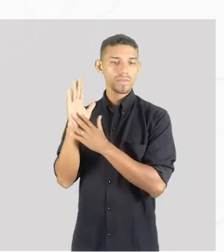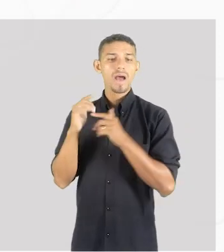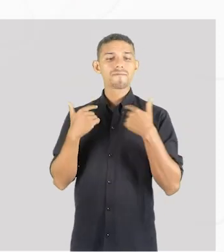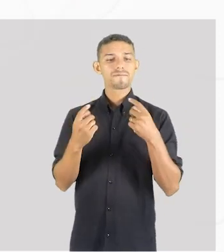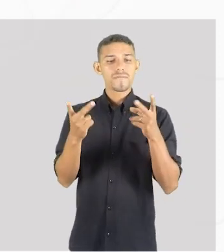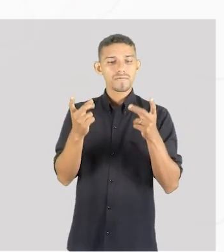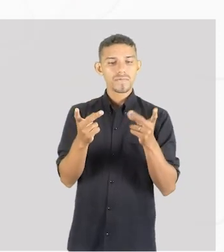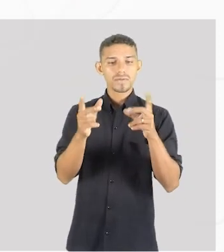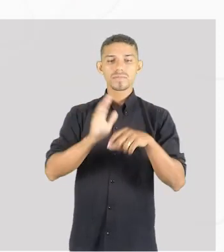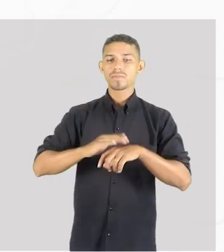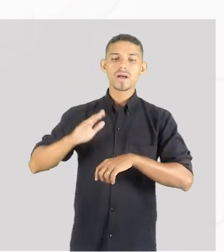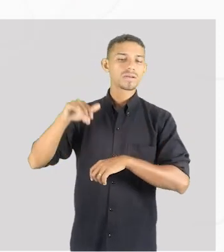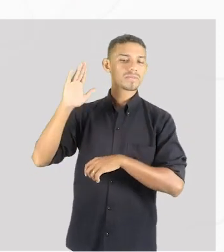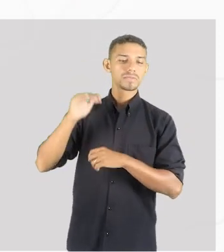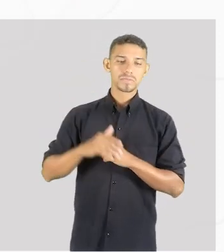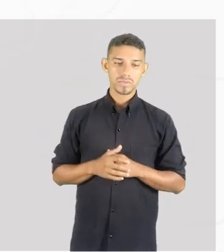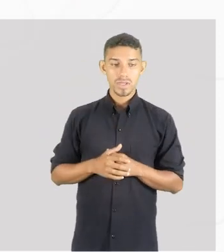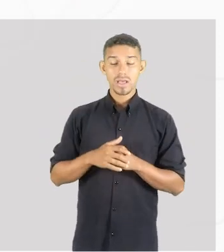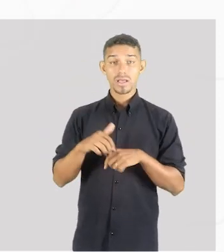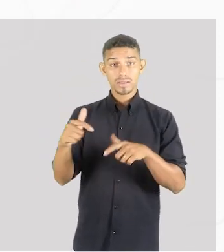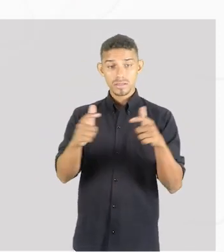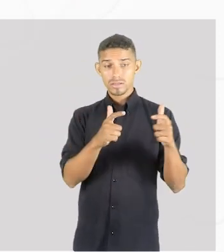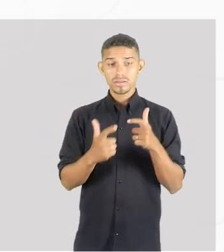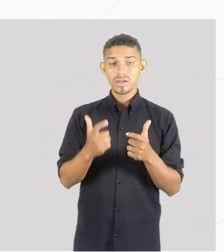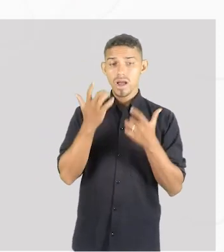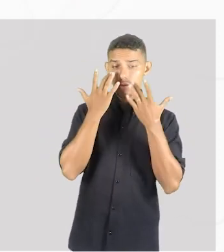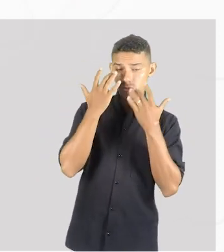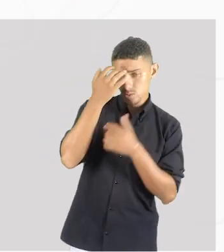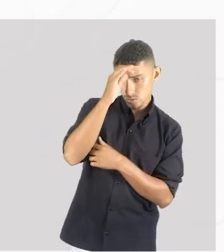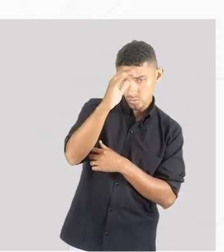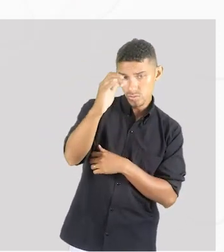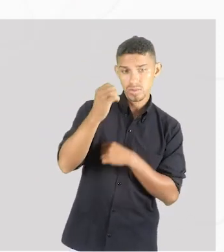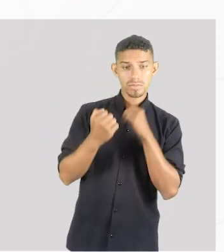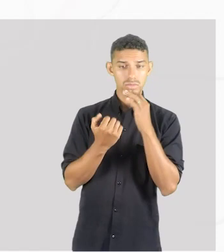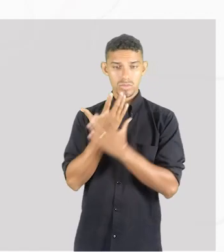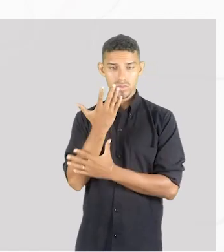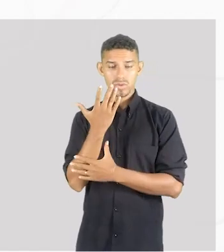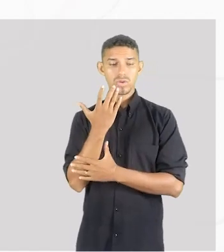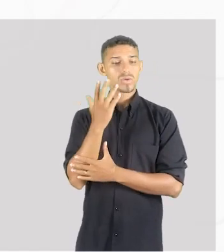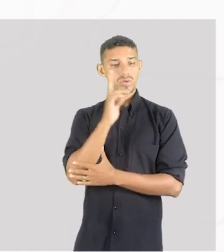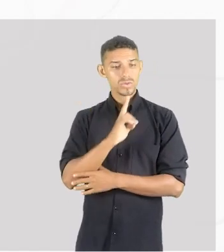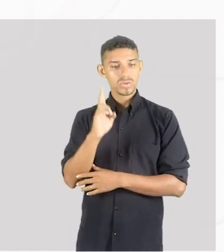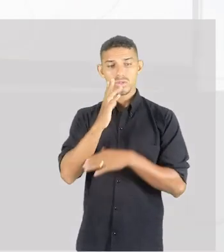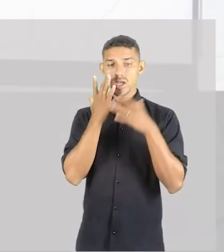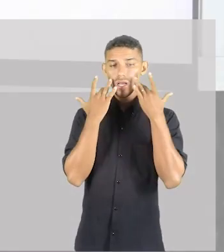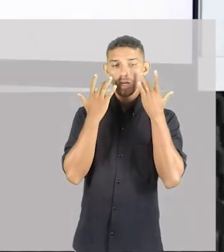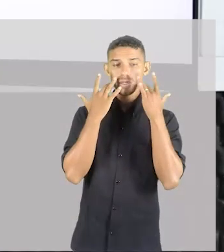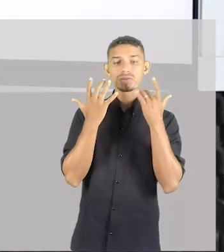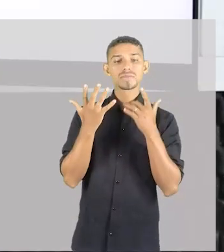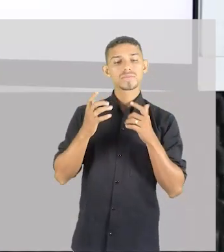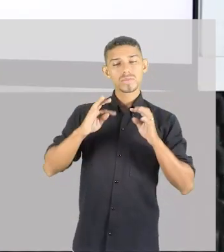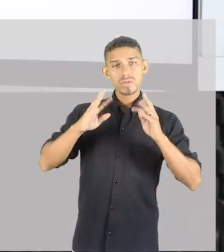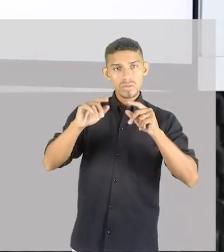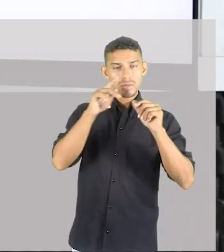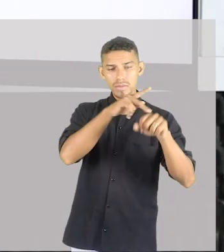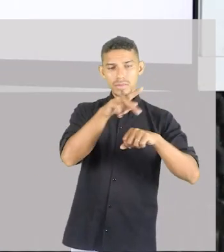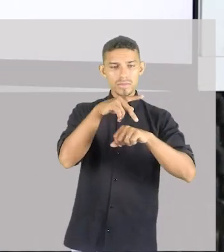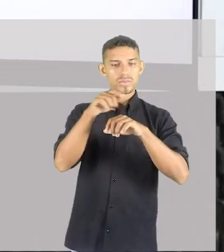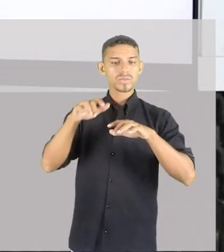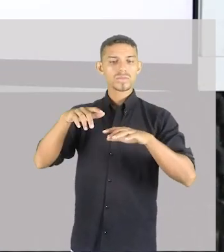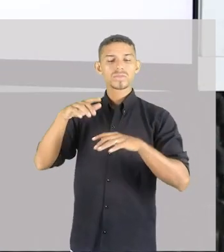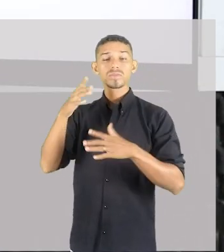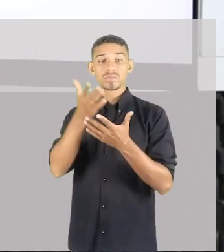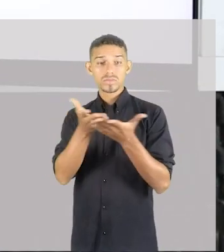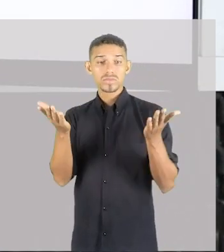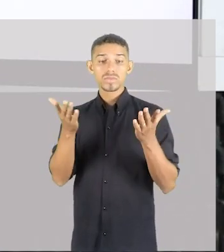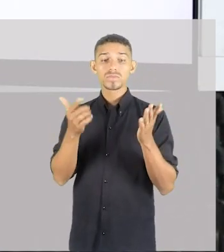obra e vai muito mais além disso. Espaço que fomenta a cultura, produção e consumo da arte e artistas de todas as partes do país. Encontram-se obras